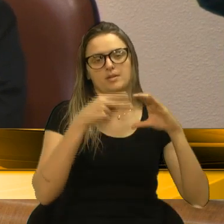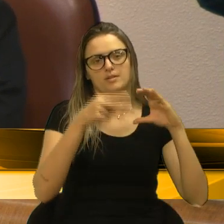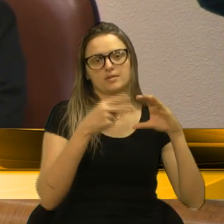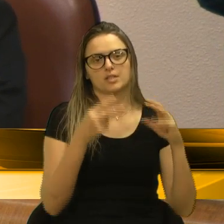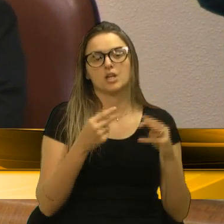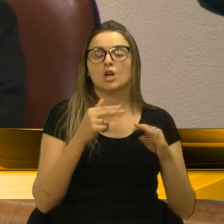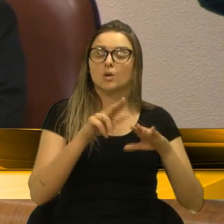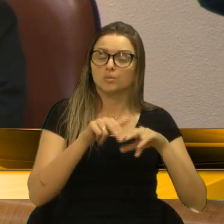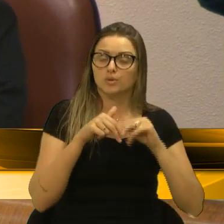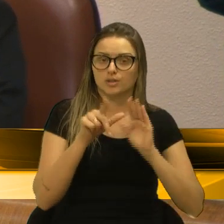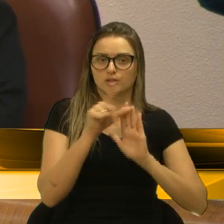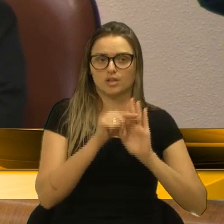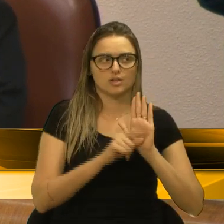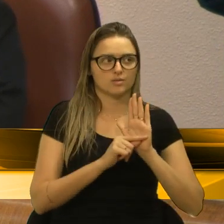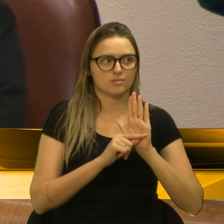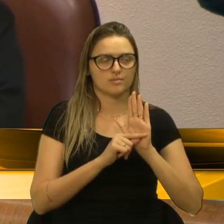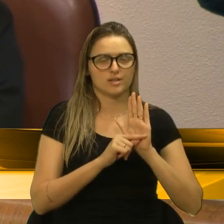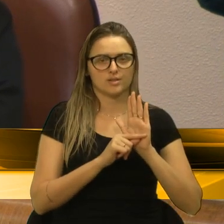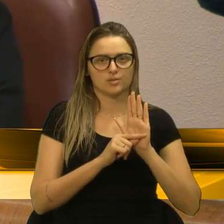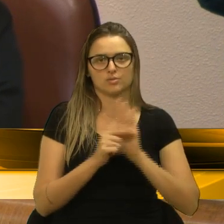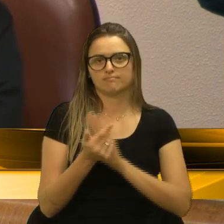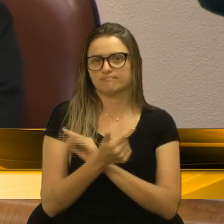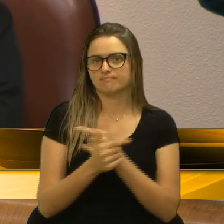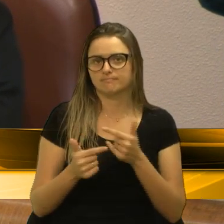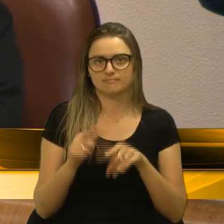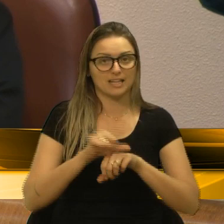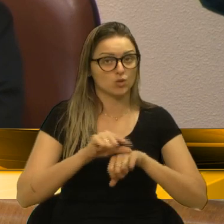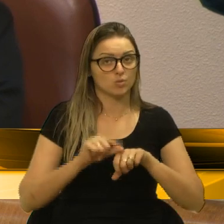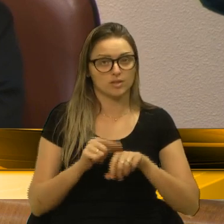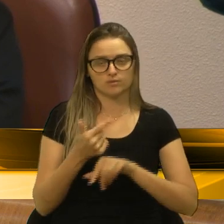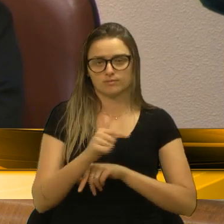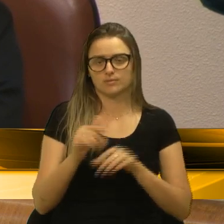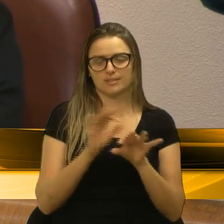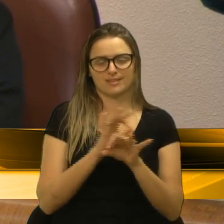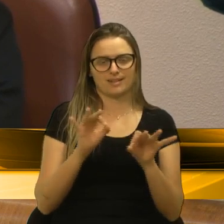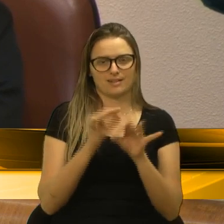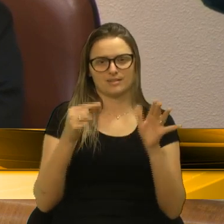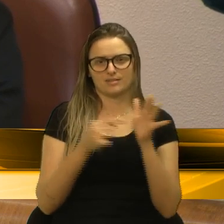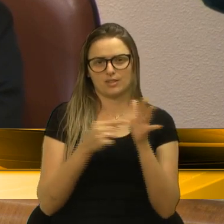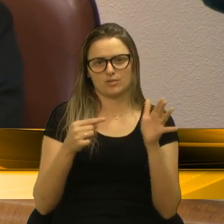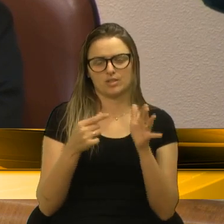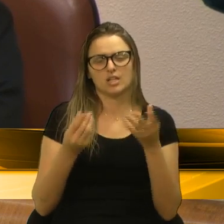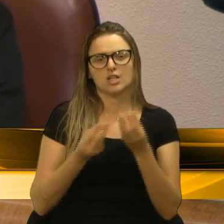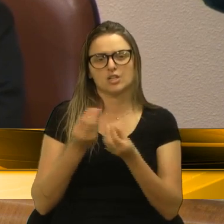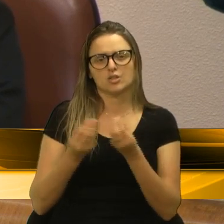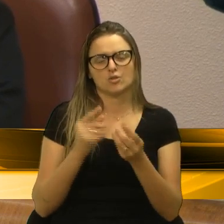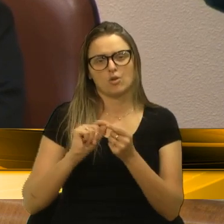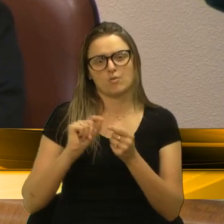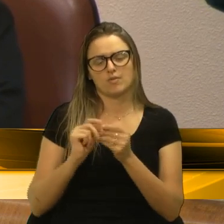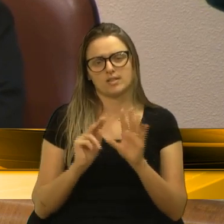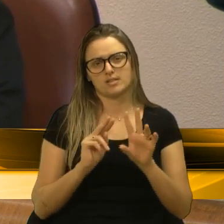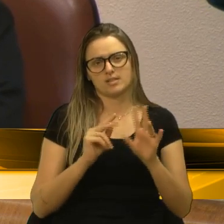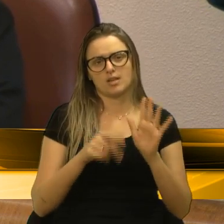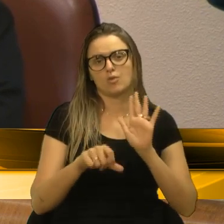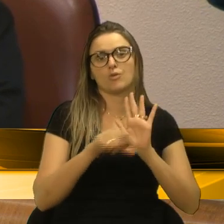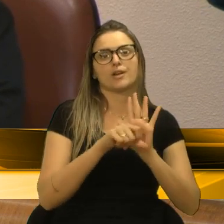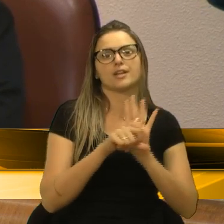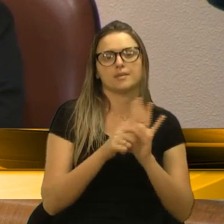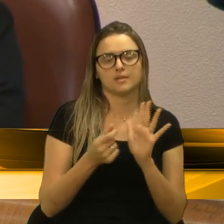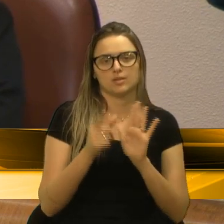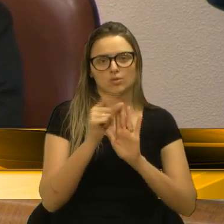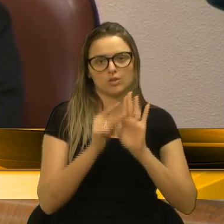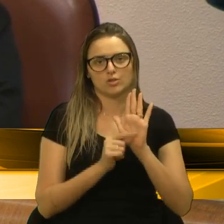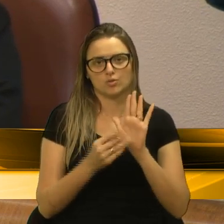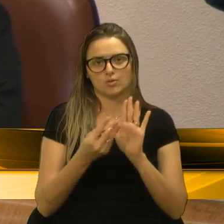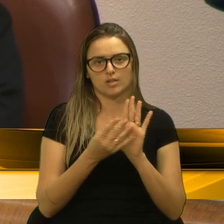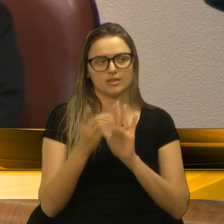derradeiro, argumenta não ver em nenhum dos itens da denúncia a possibilidade de enquadramento no artigo 4º do